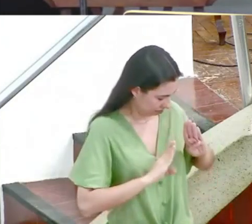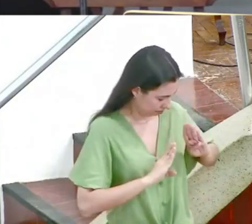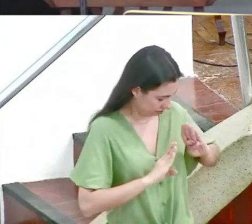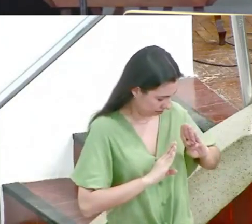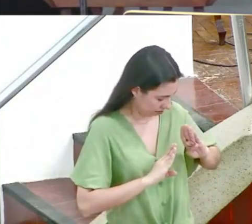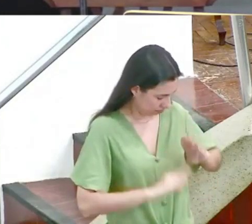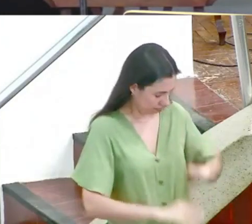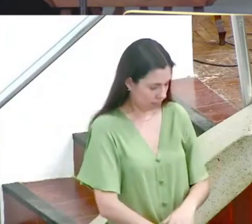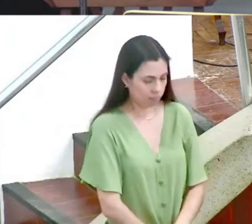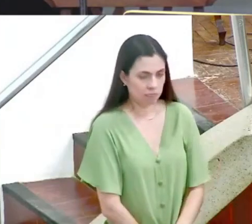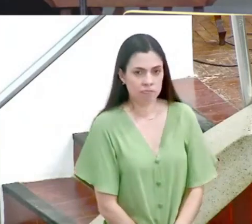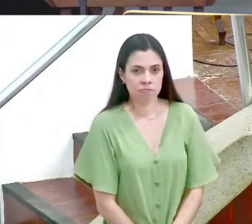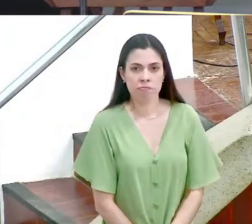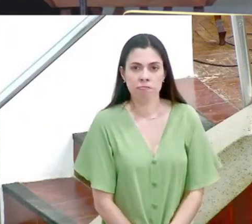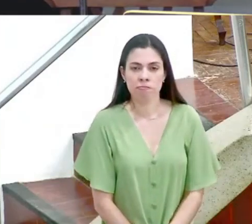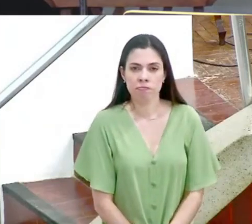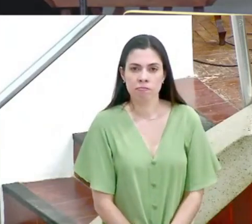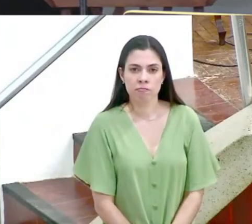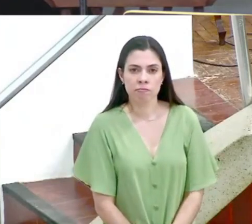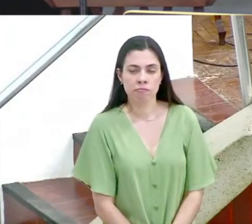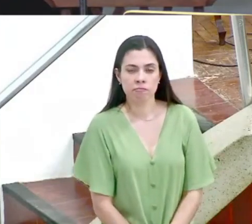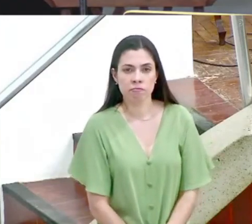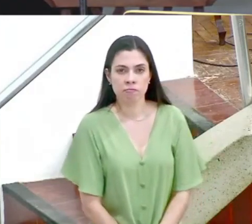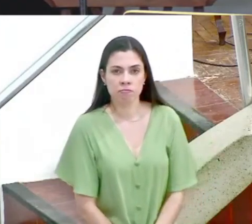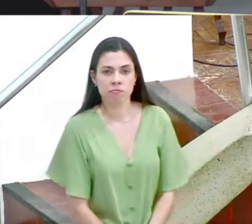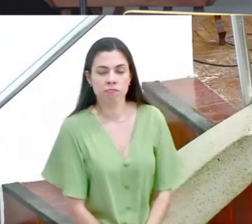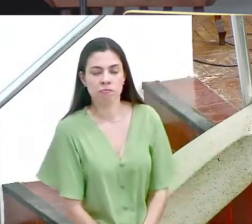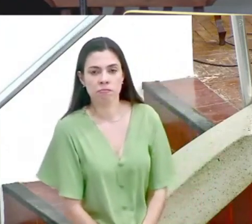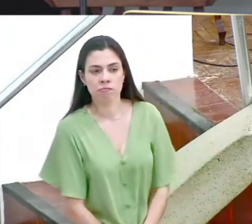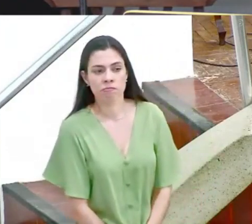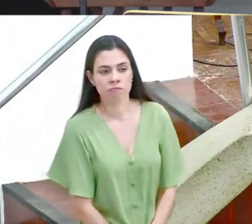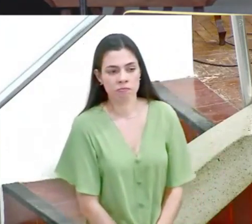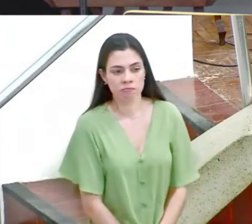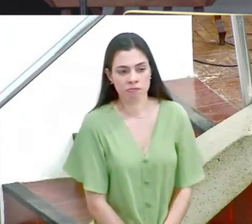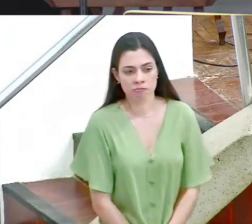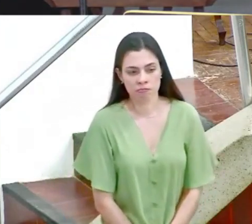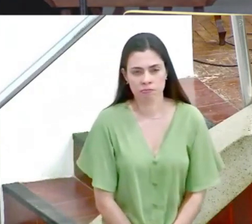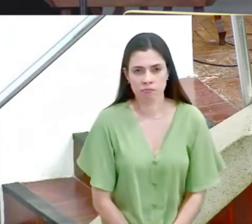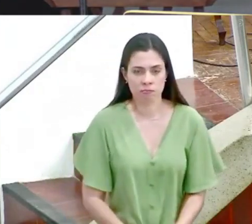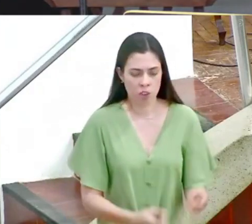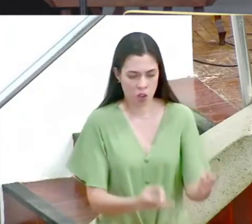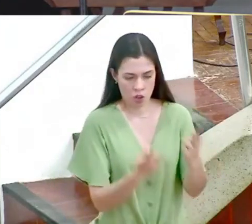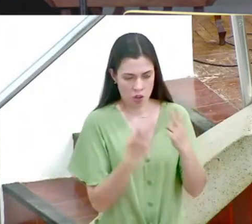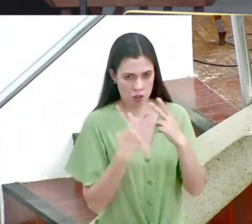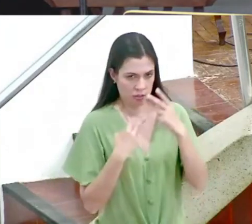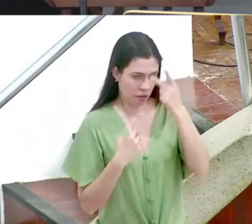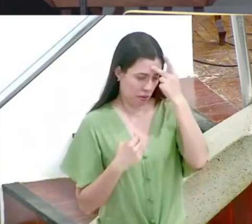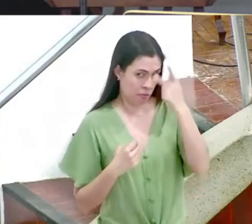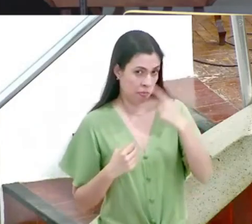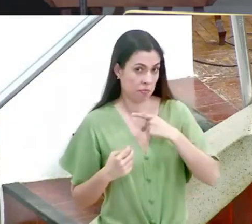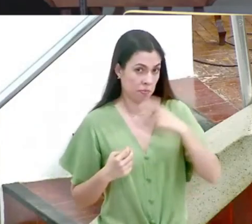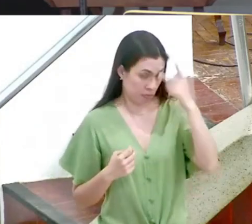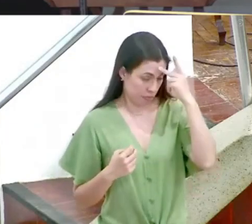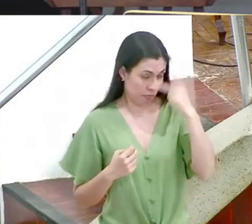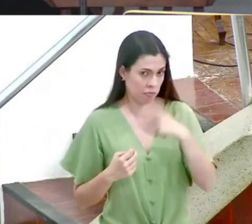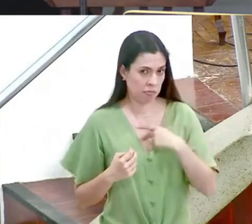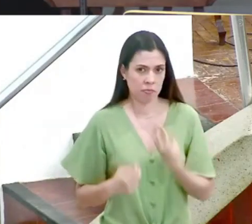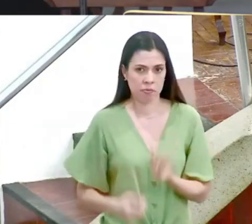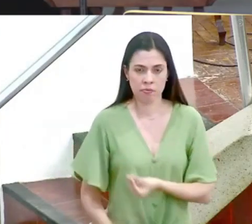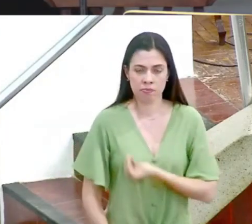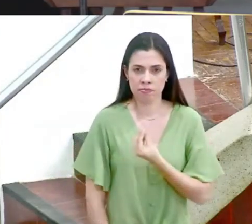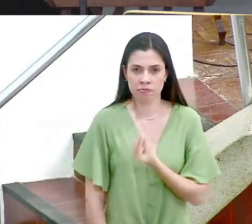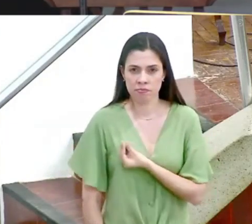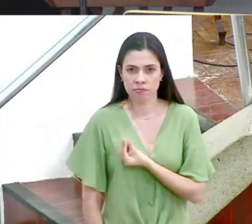grandiosa mensagem cantada nesta noite avalia a sua vida